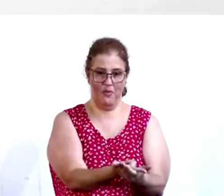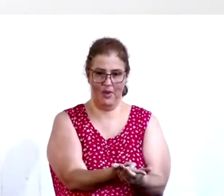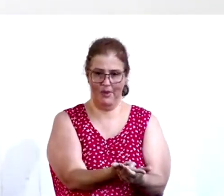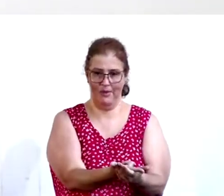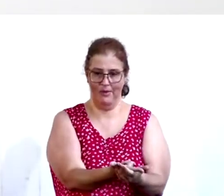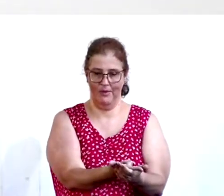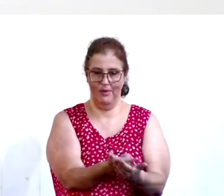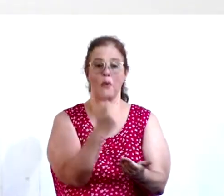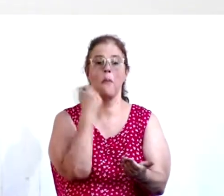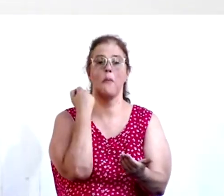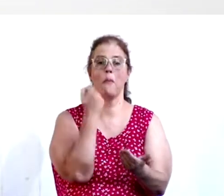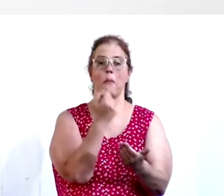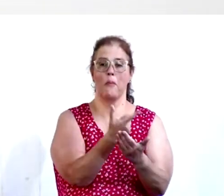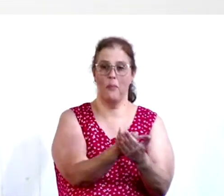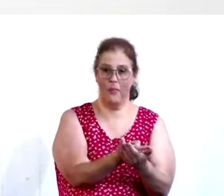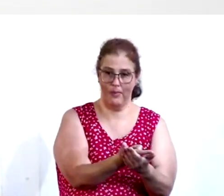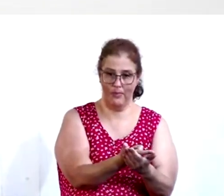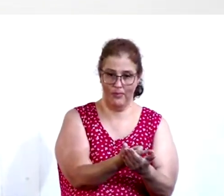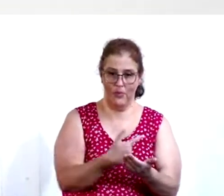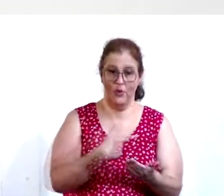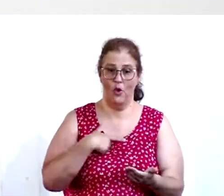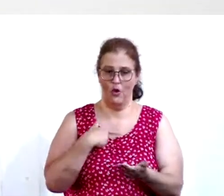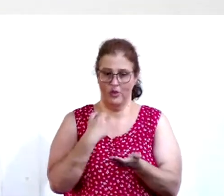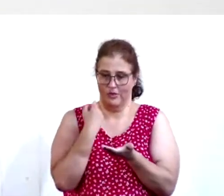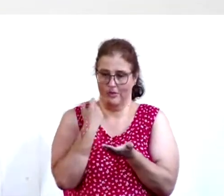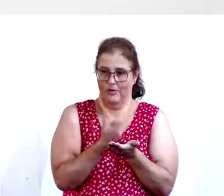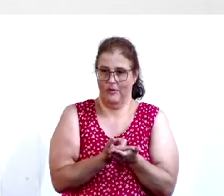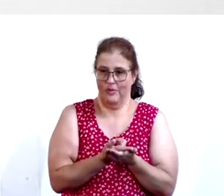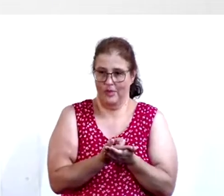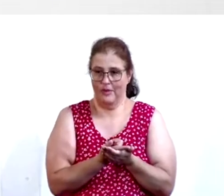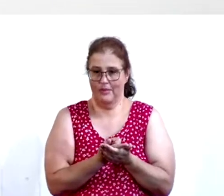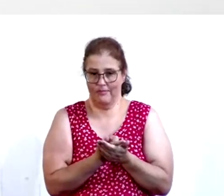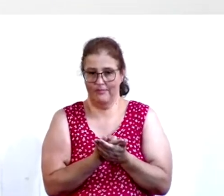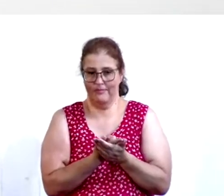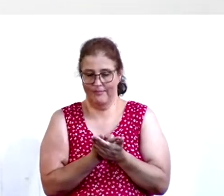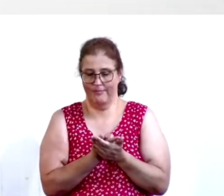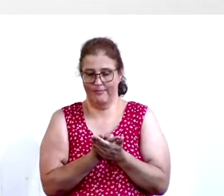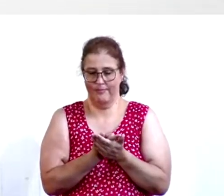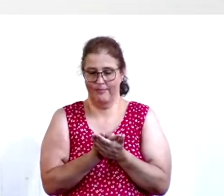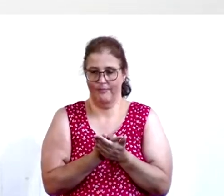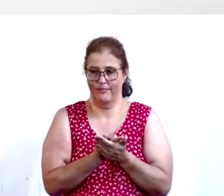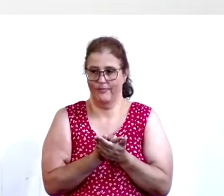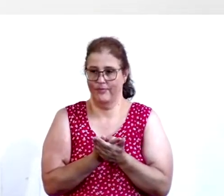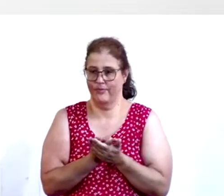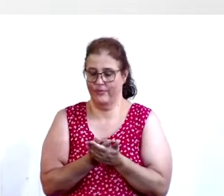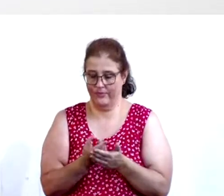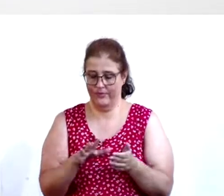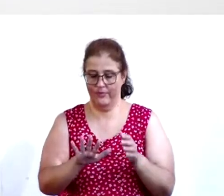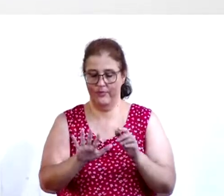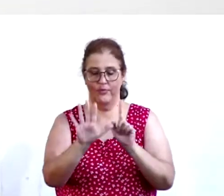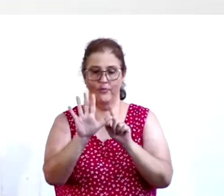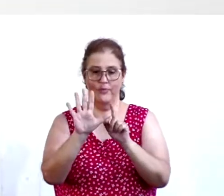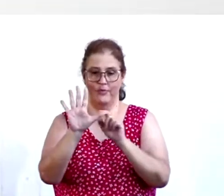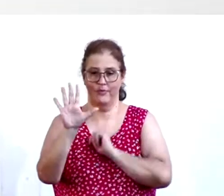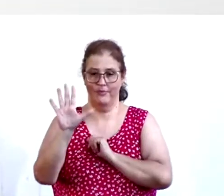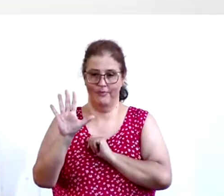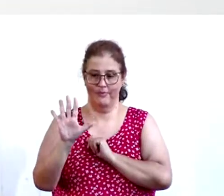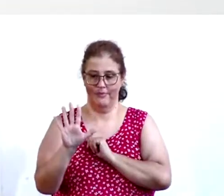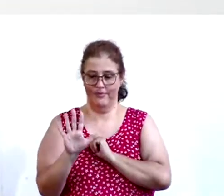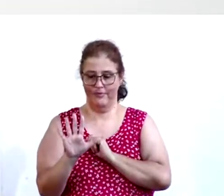aqui, comprados de muitas tribos e raças. Quinta característica,